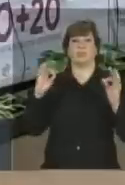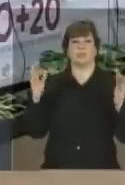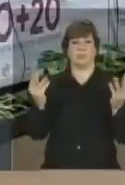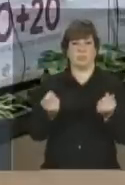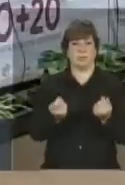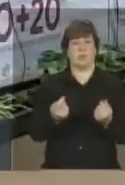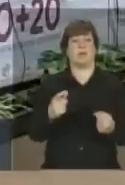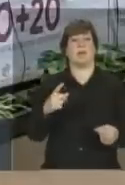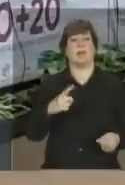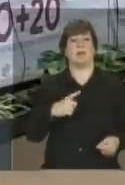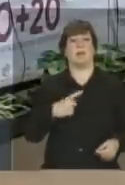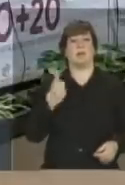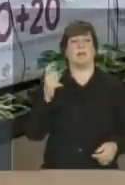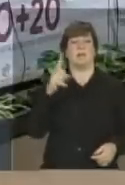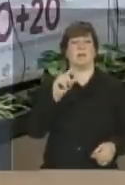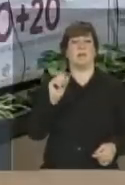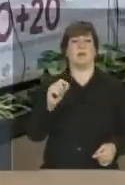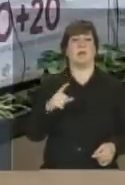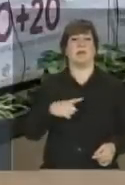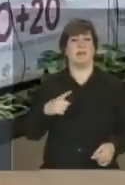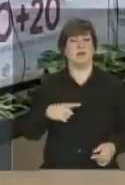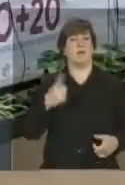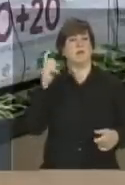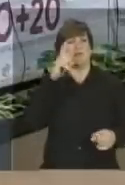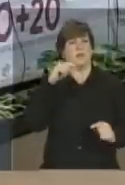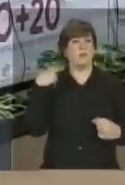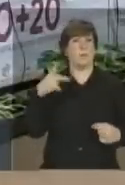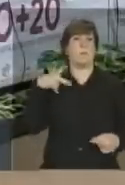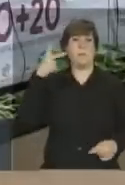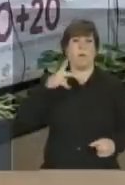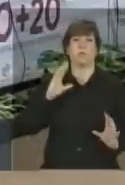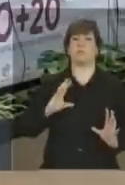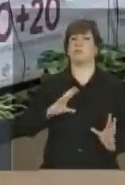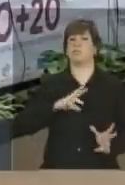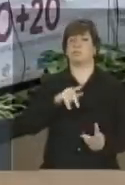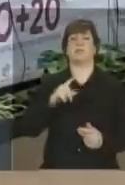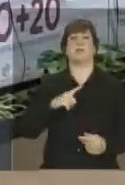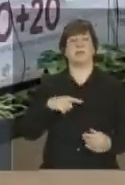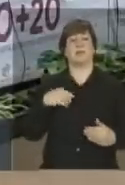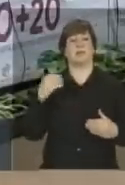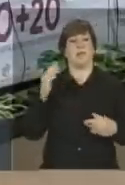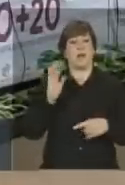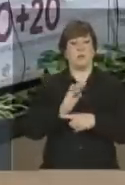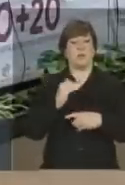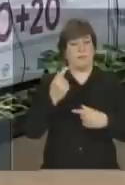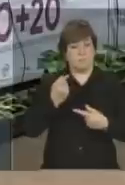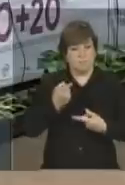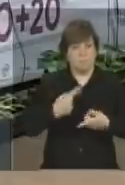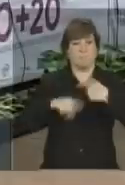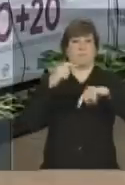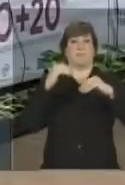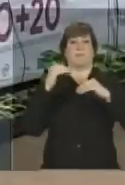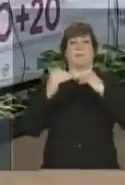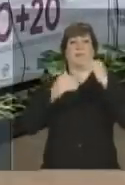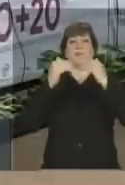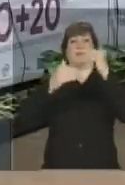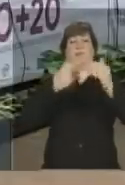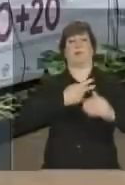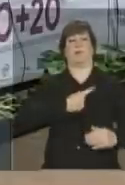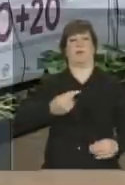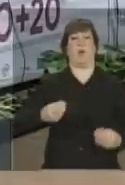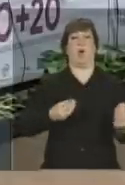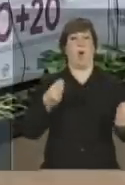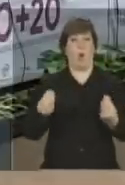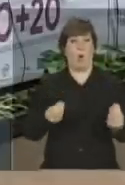uma dificuldade política de emplacar a questão do desenvolvimento sustentável como mainstream das decisões